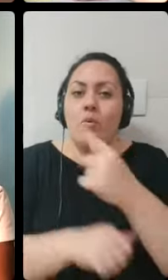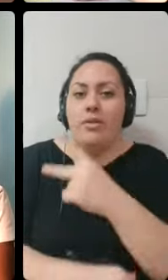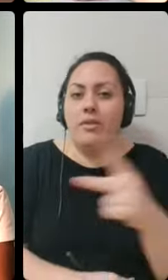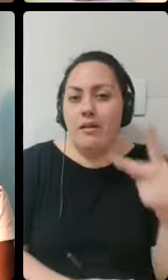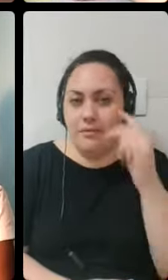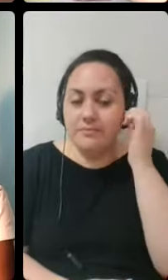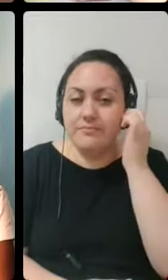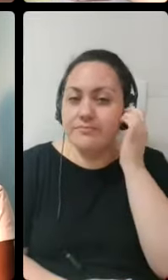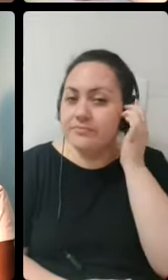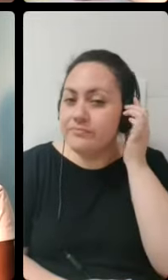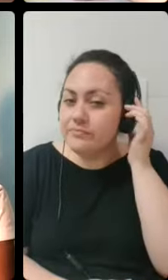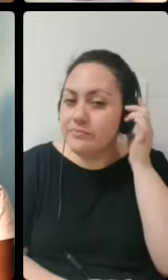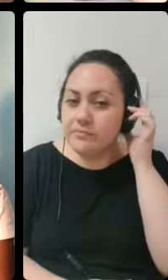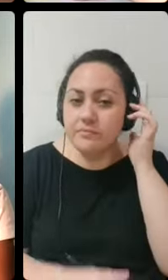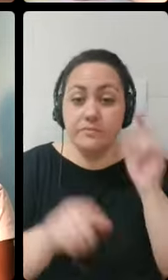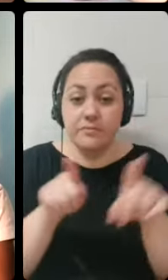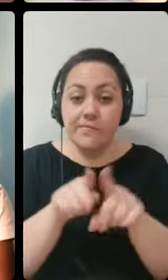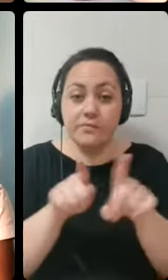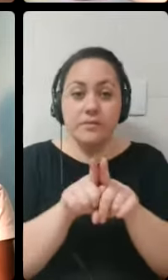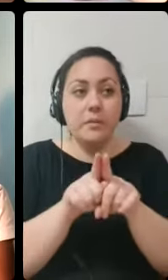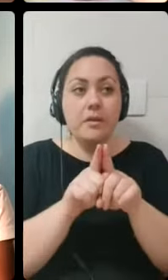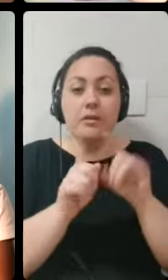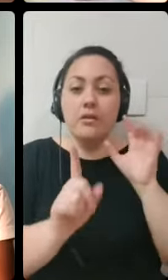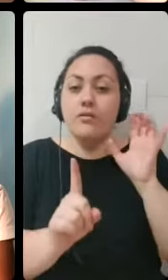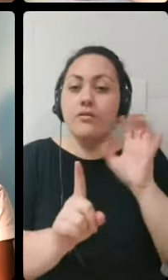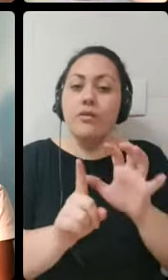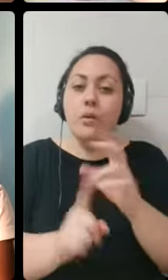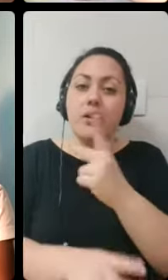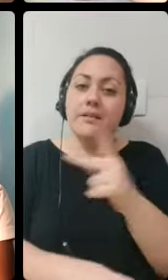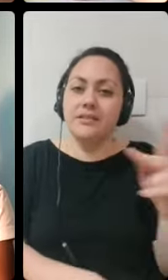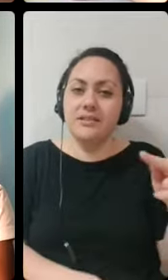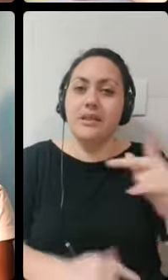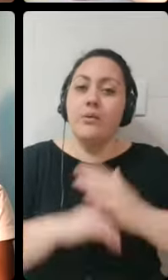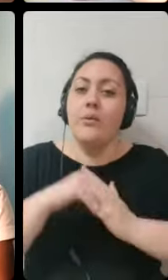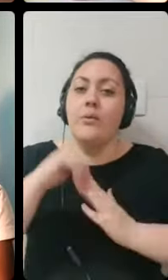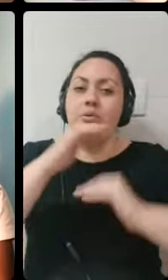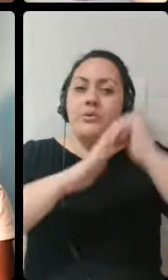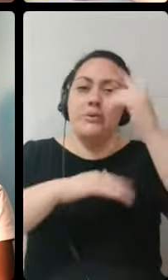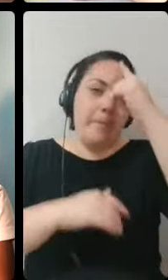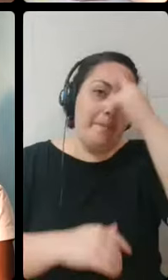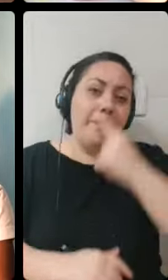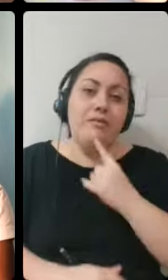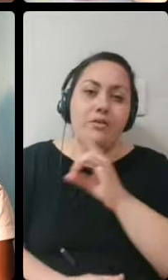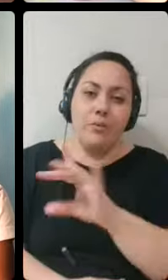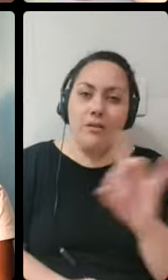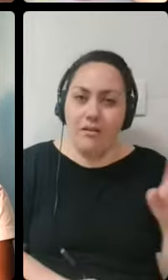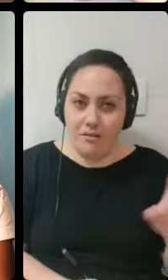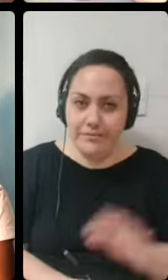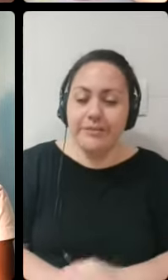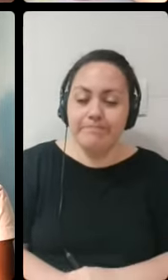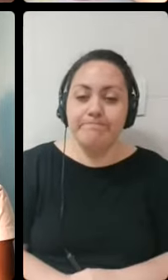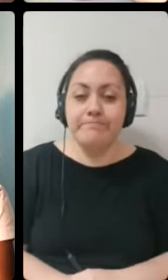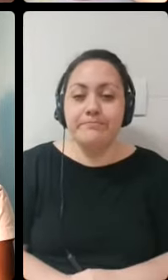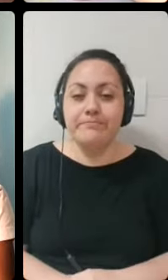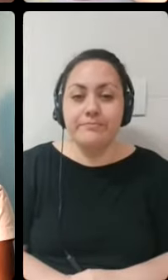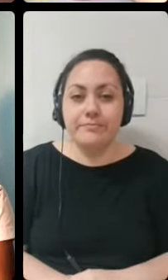né, como na formação de vocês, então, todo o processo como um todo, a questão da